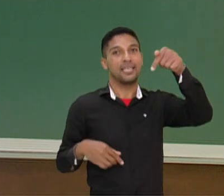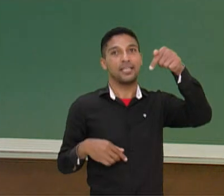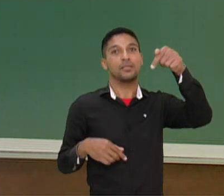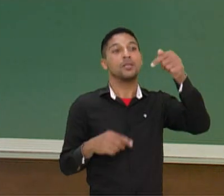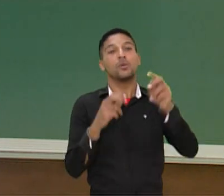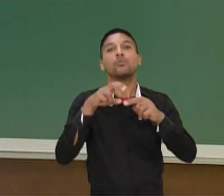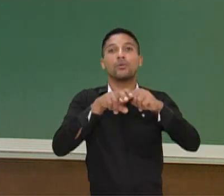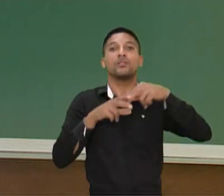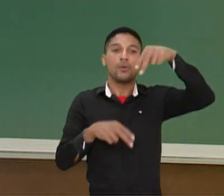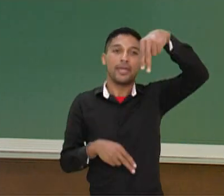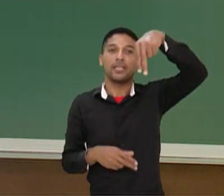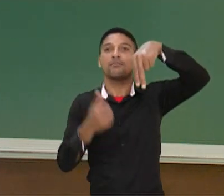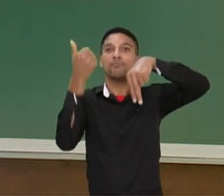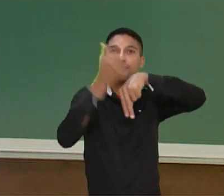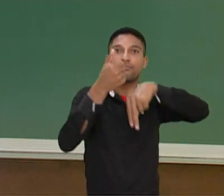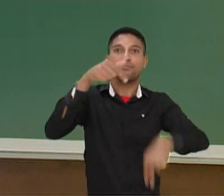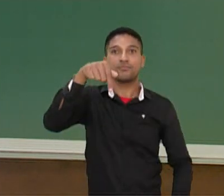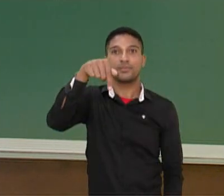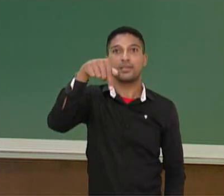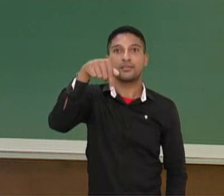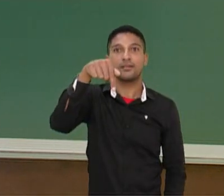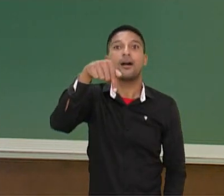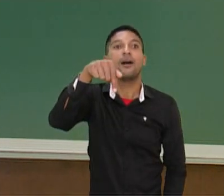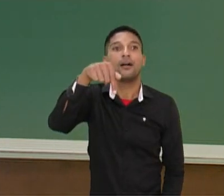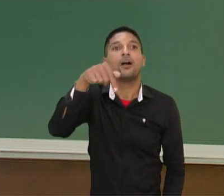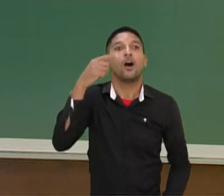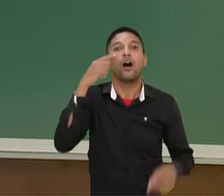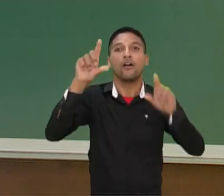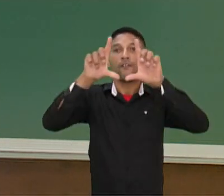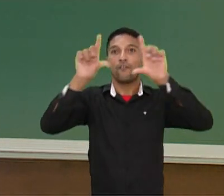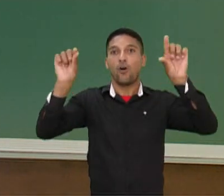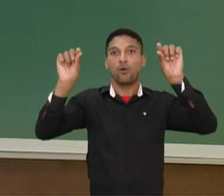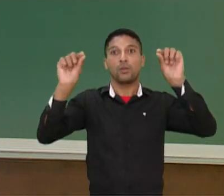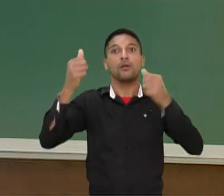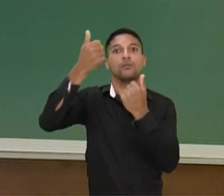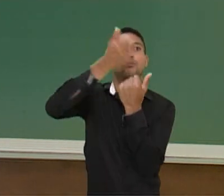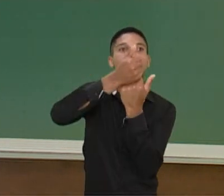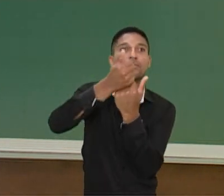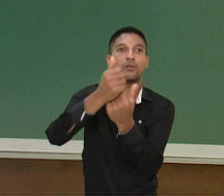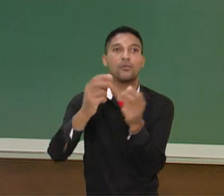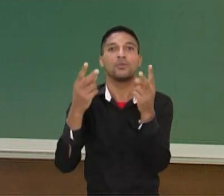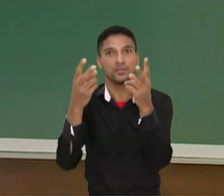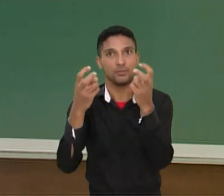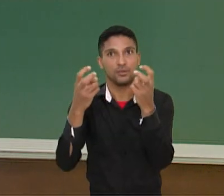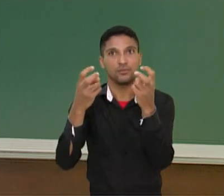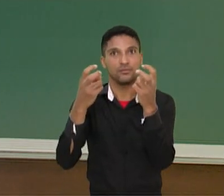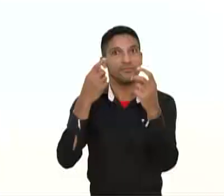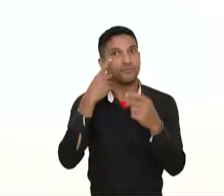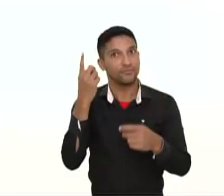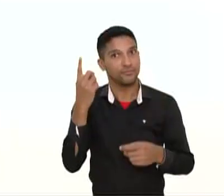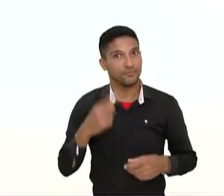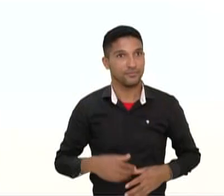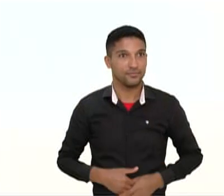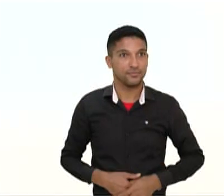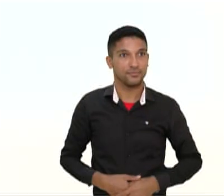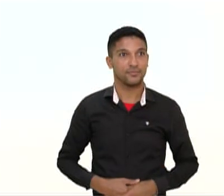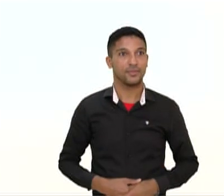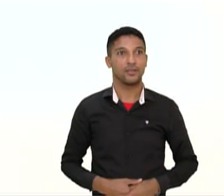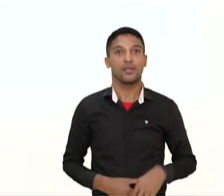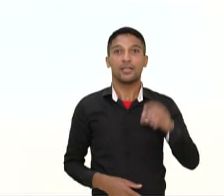número 7. Então, tá lá a fórmula de novo. Eu não copiei a fórmula, mas eu coloquei ela ali no cantinho pra gente lembrar. Então,